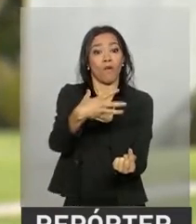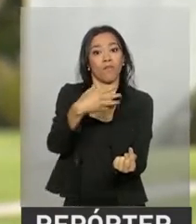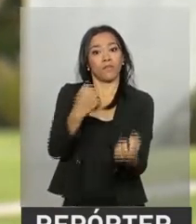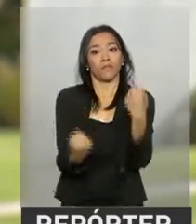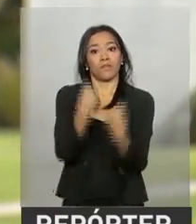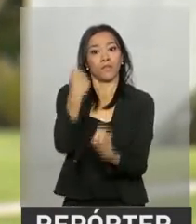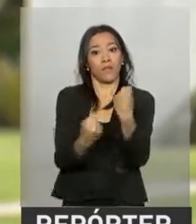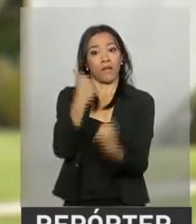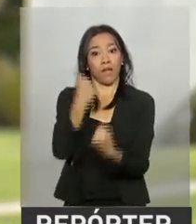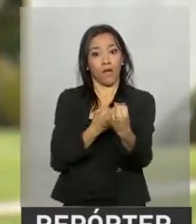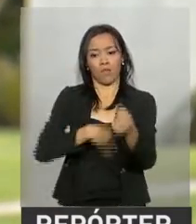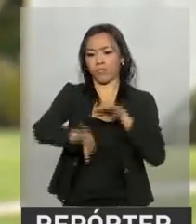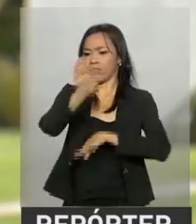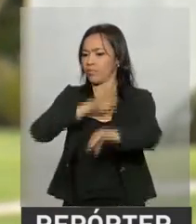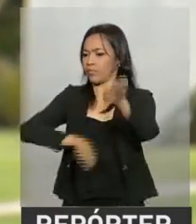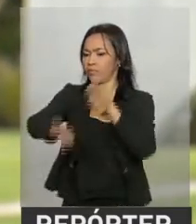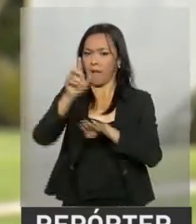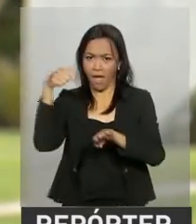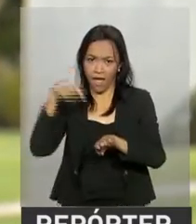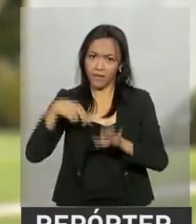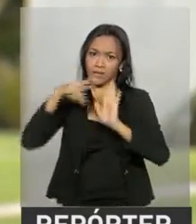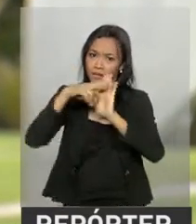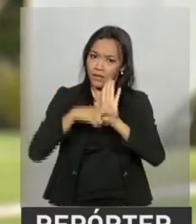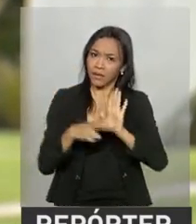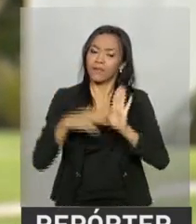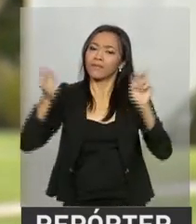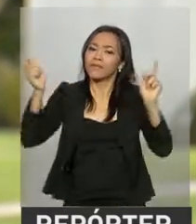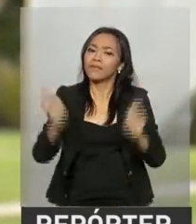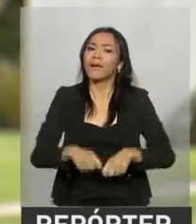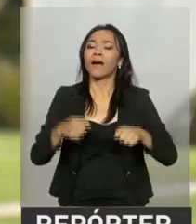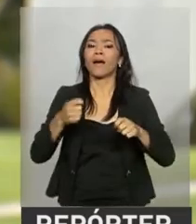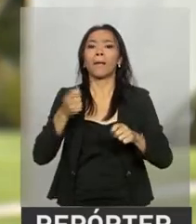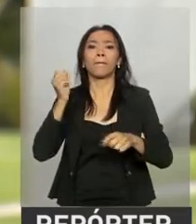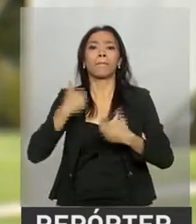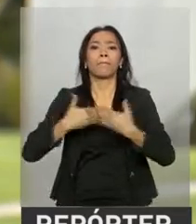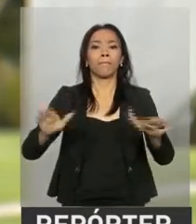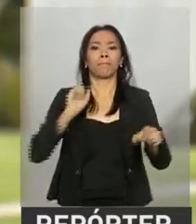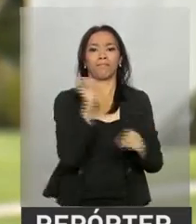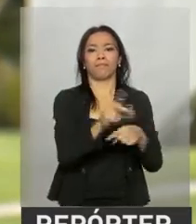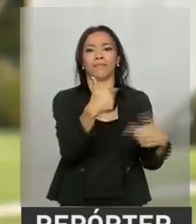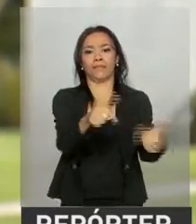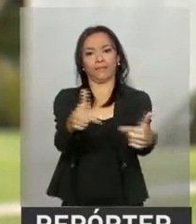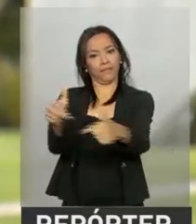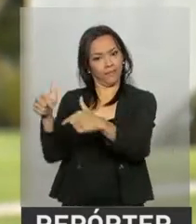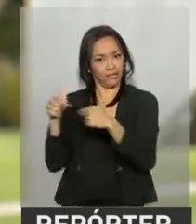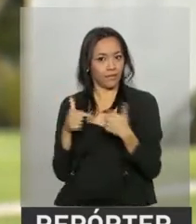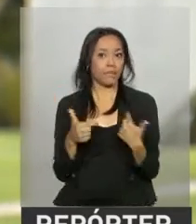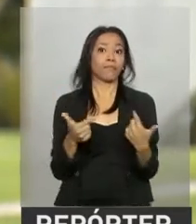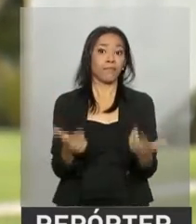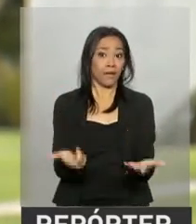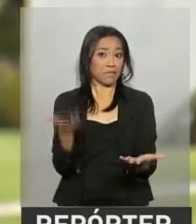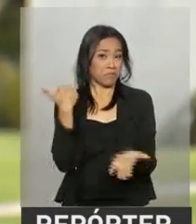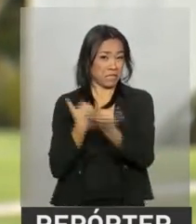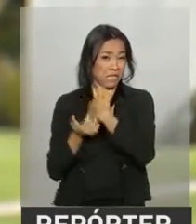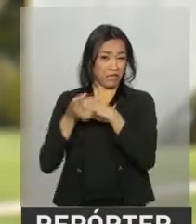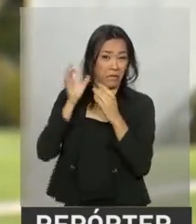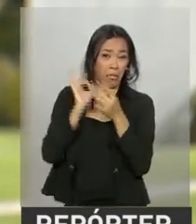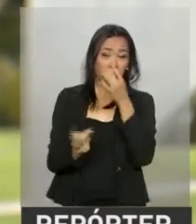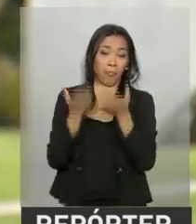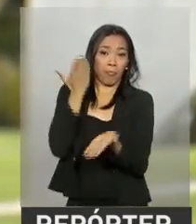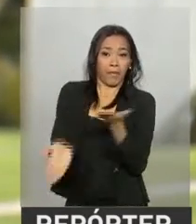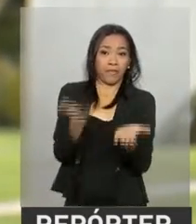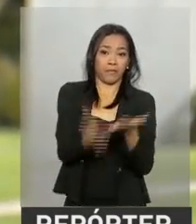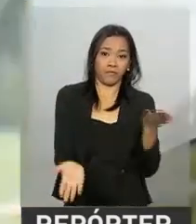veículos. Segundo ele, essas medidas elas podem ajudar a gerar mais empregos, sobretudo aí os empregos que foram perdidos no setor.